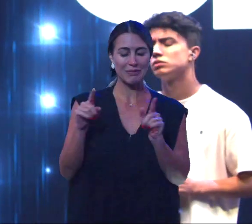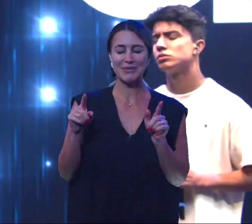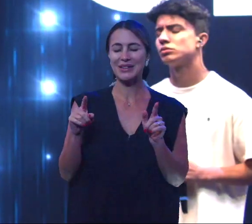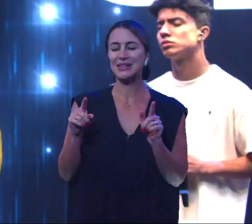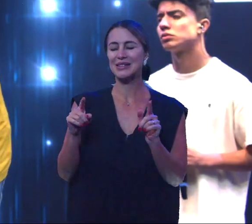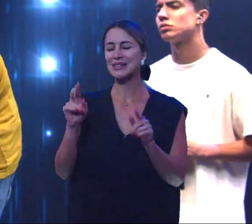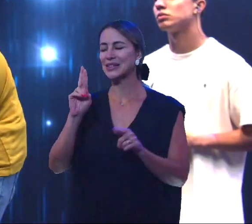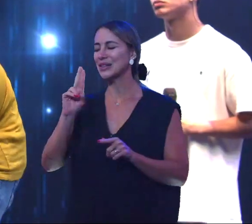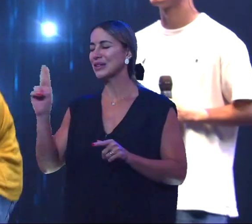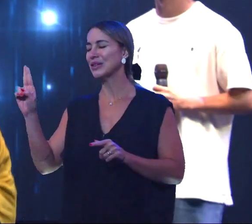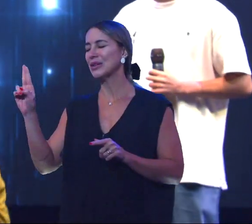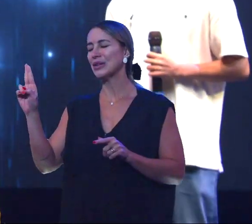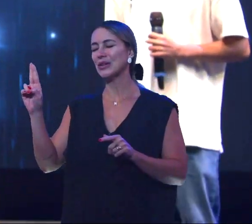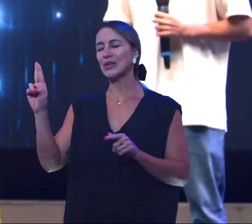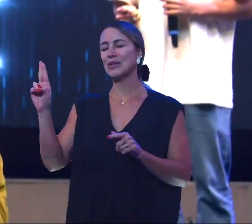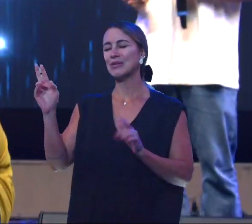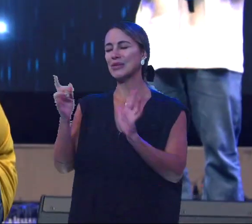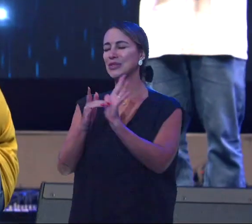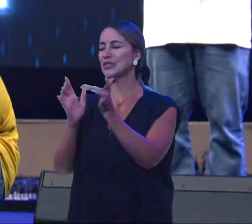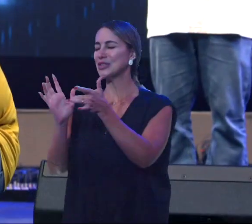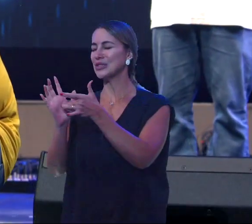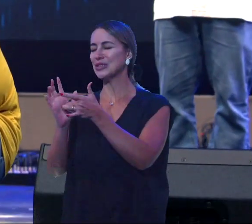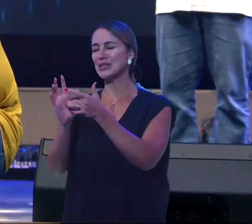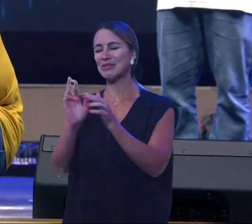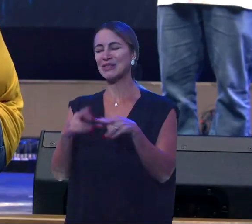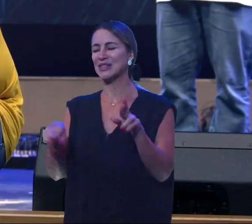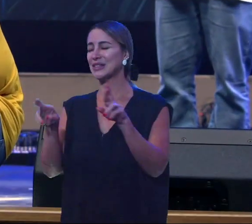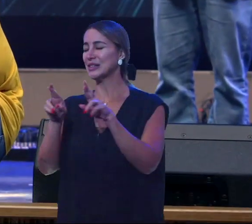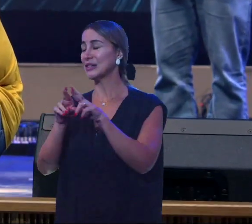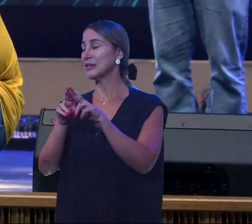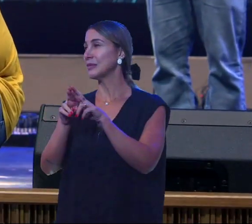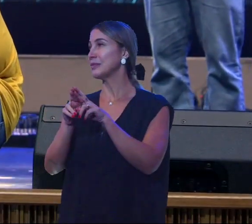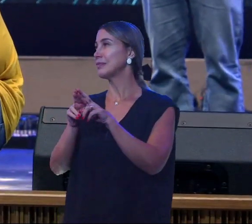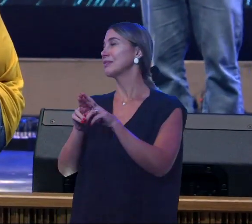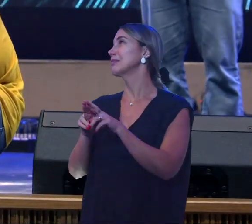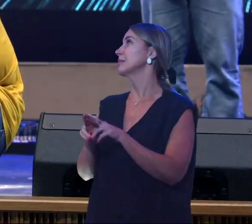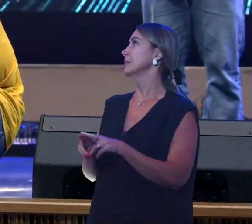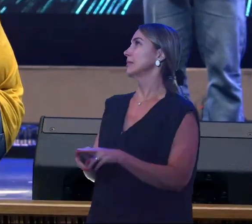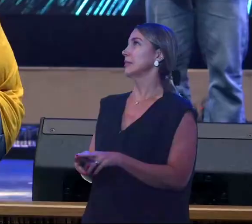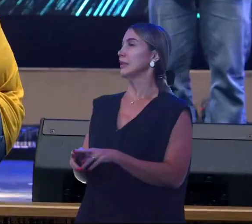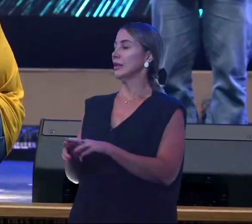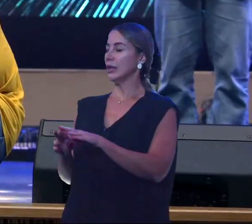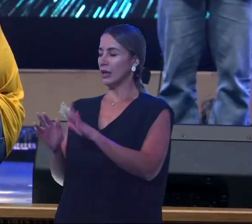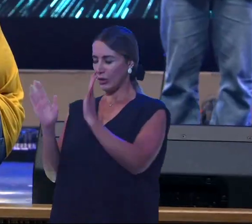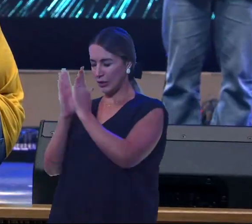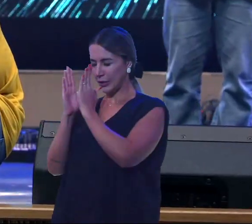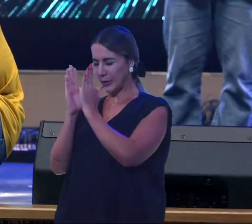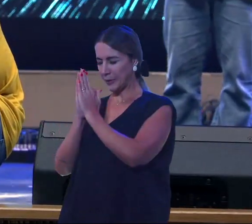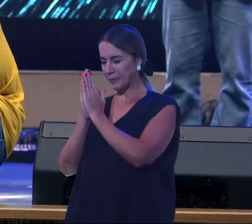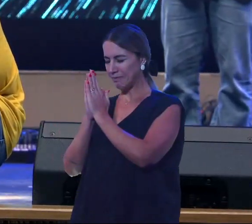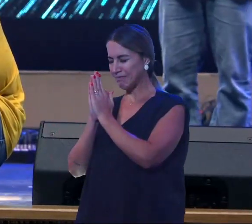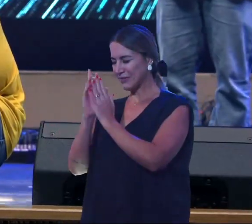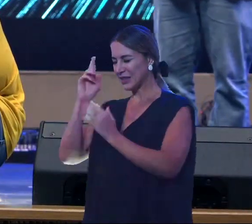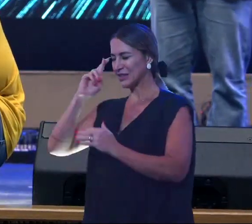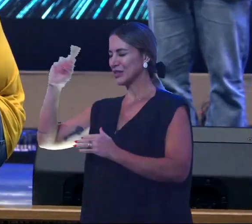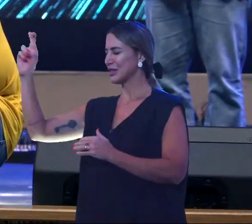Senhor, teus filhos vieram aqui à frente, Pai, entregando Deus sonhos e coisas tão preciosas.